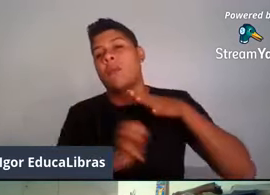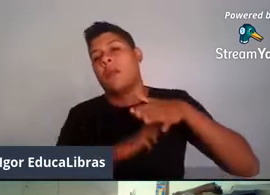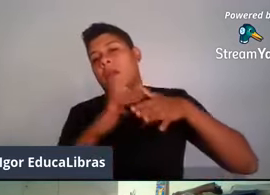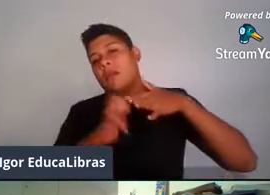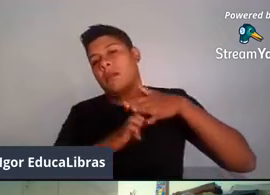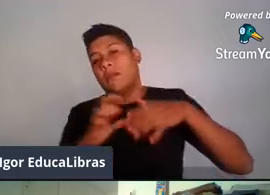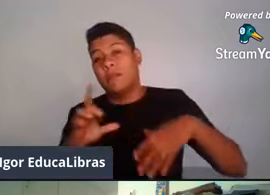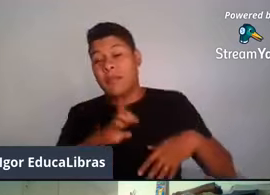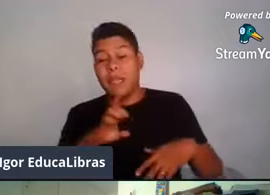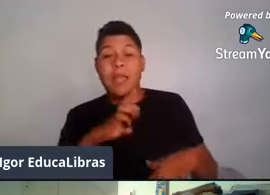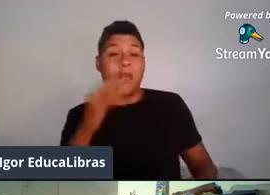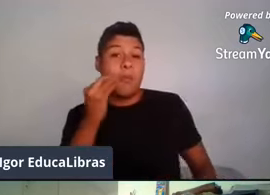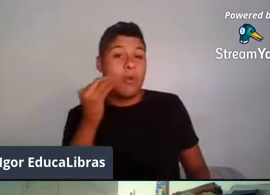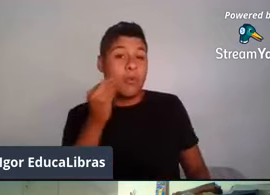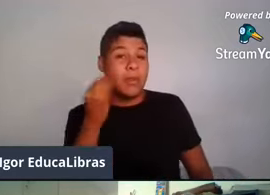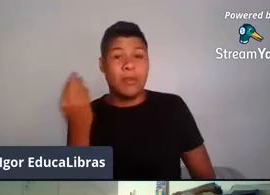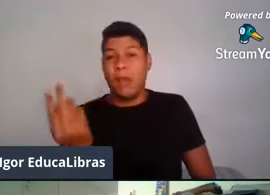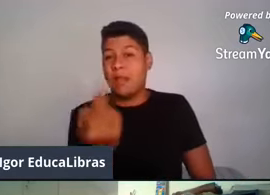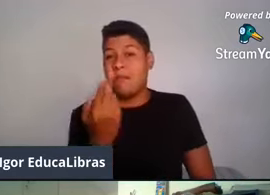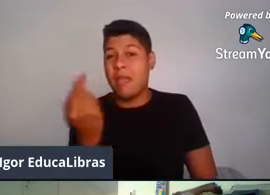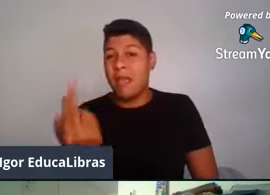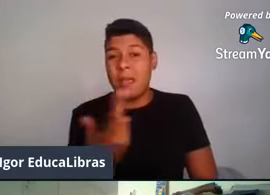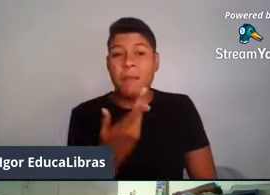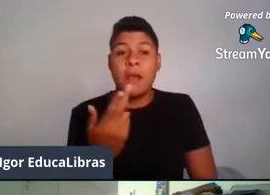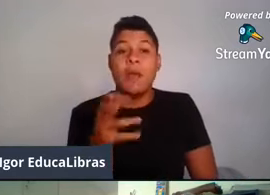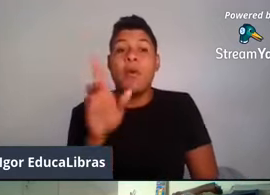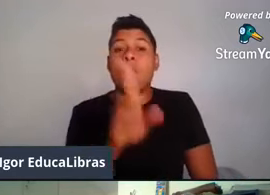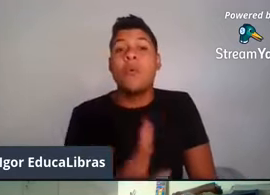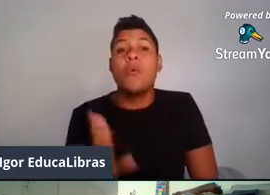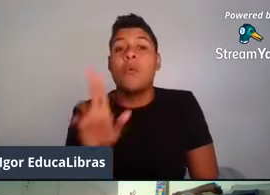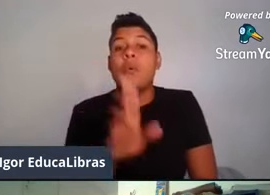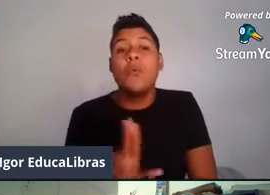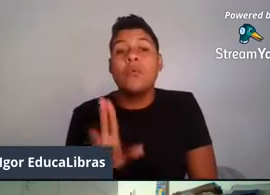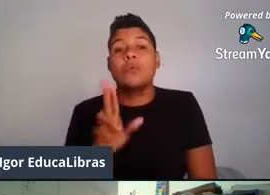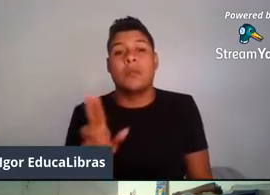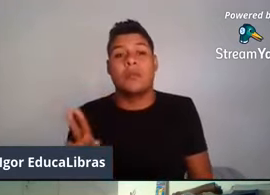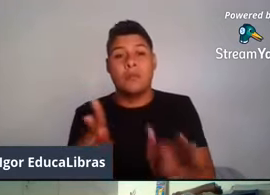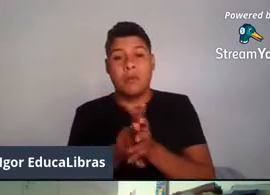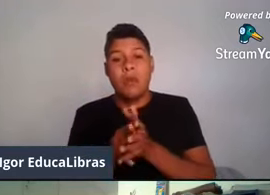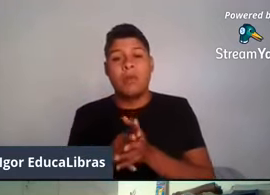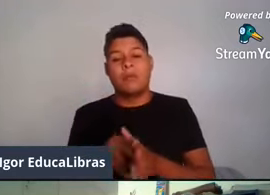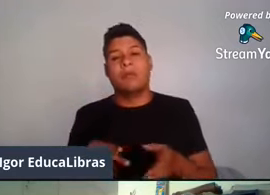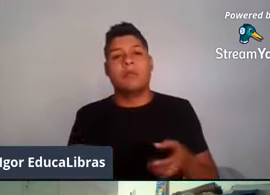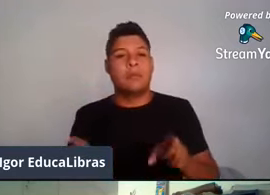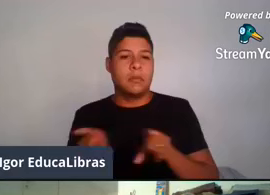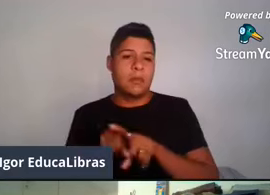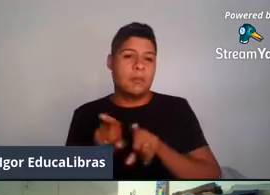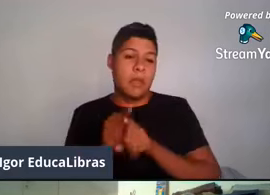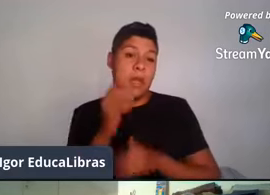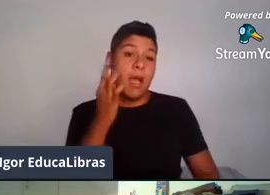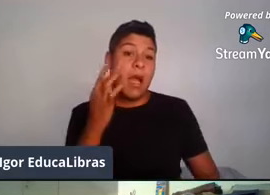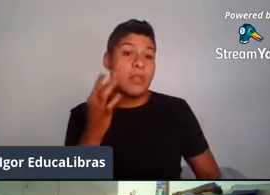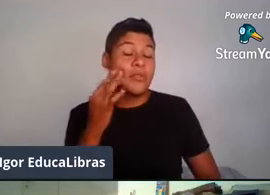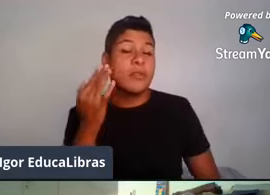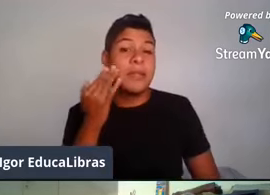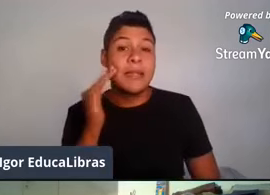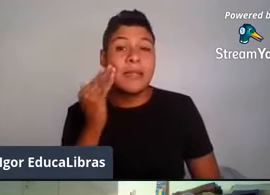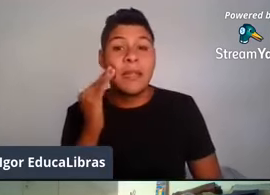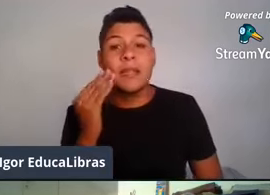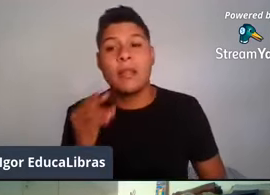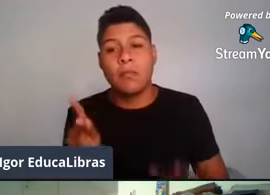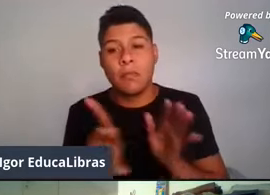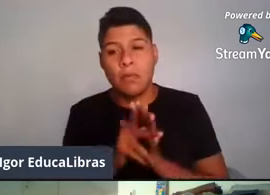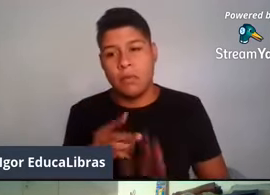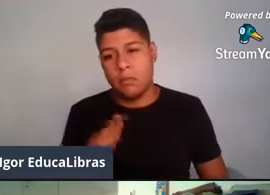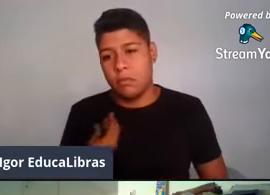tendo as mesmas oportunidades, e o que elas usam em termos de serviços públicos também. Então, acho que entendendo um pouco mais esse cenário, dá